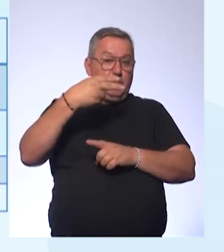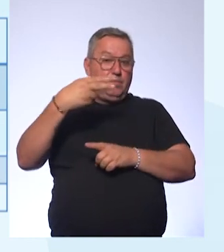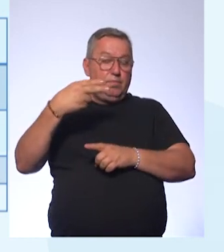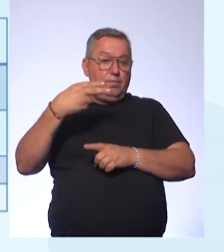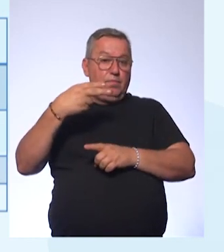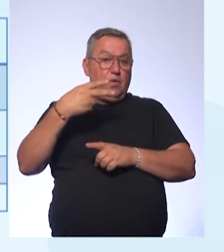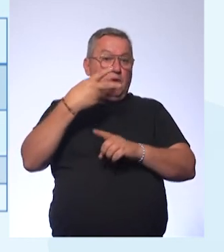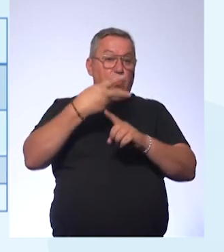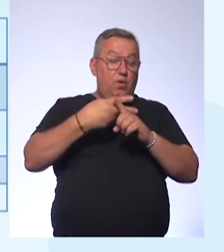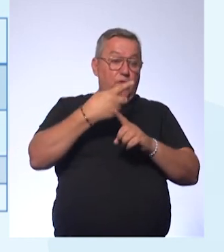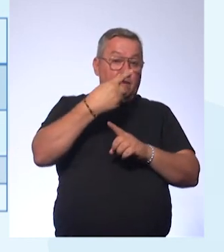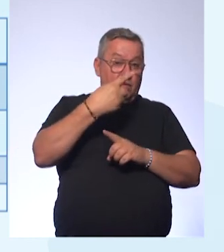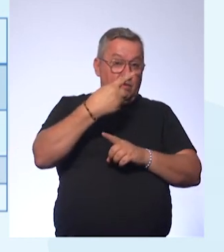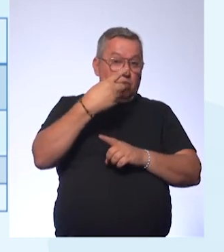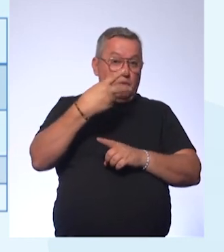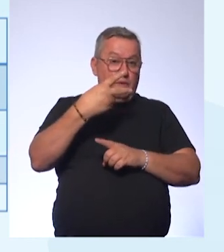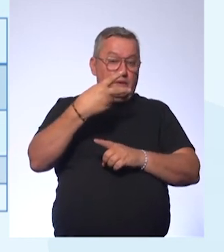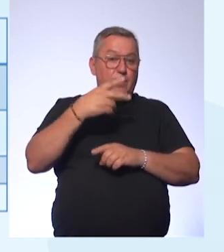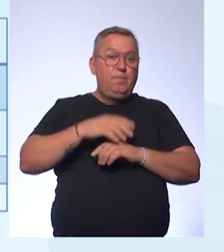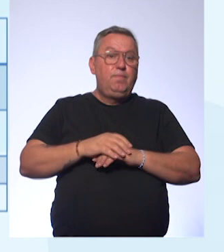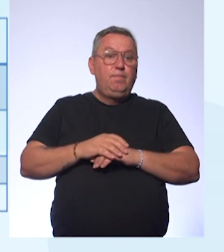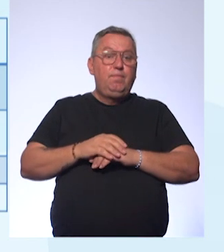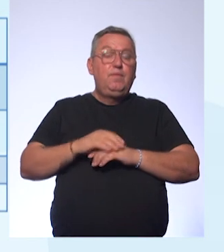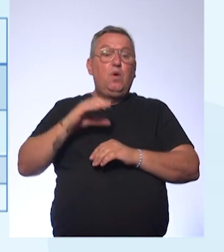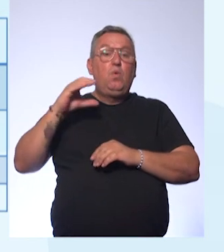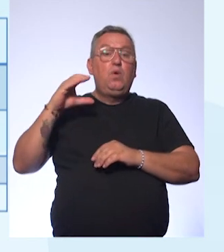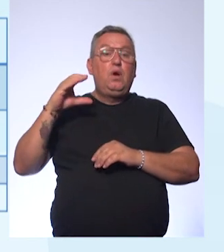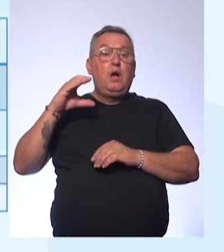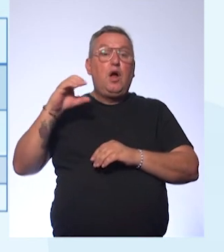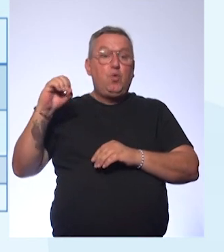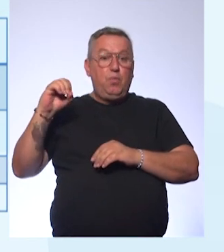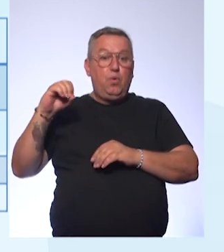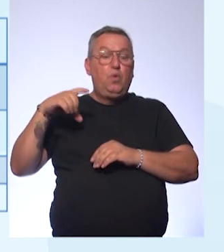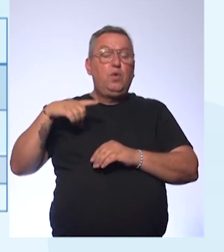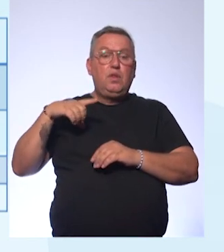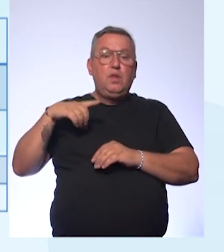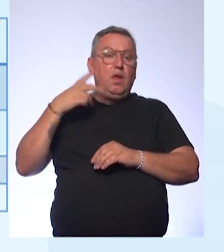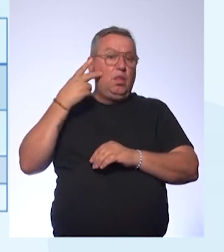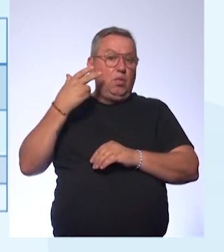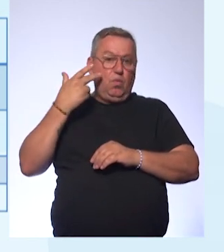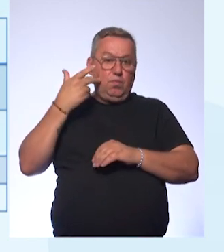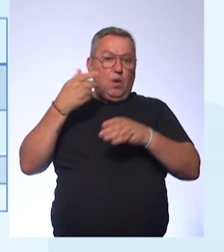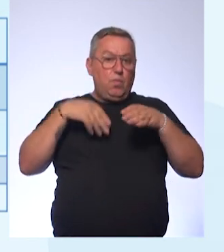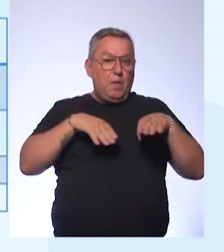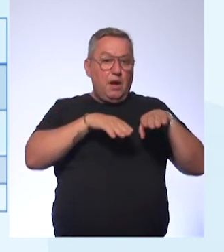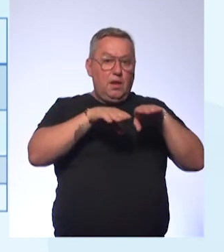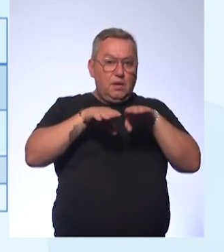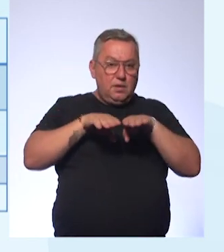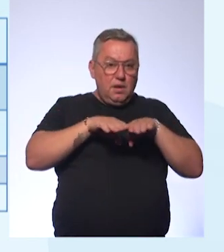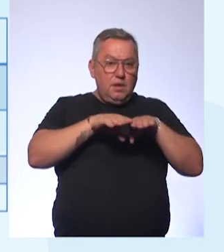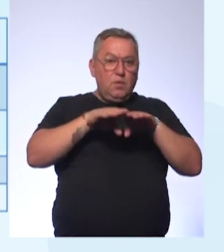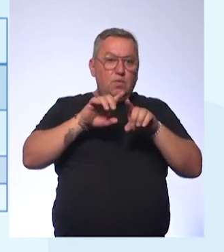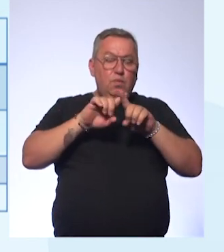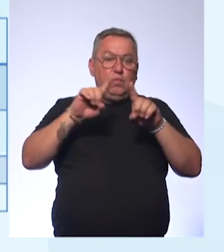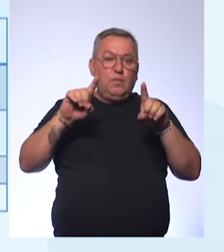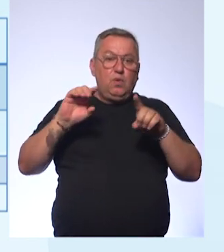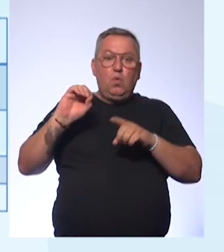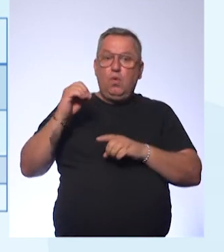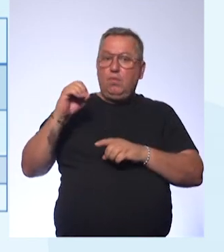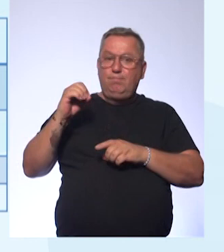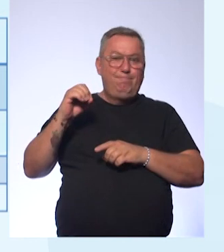2 vezes 1, 2. O carbono está balanceado. Mas observe que o oxigênio, ele não está